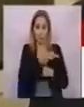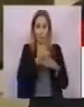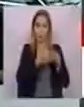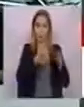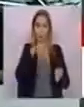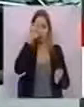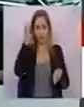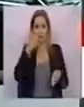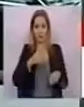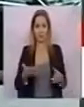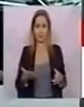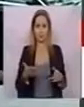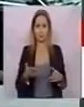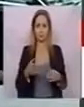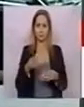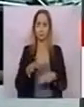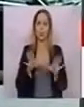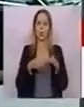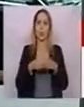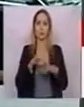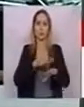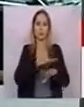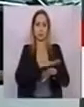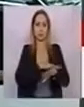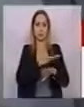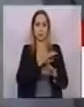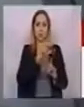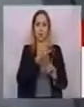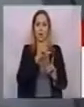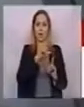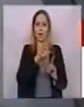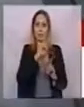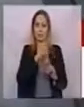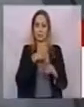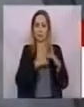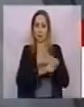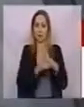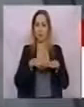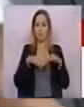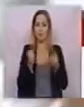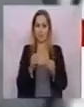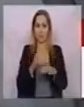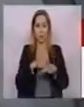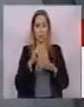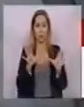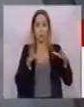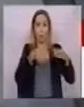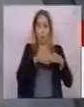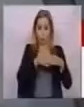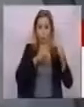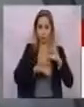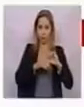na Guarda. A pretensa inércia do Conselho de Administração da ULS da Guarda está, aliás, na base das demissões no bloco operatório